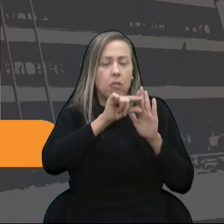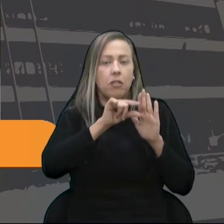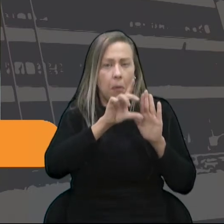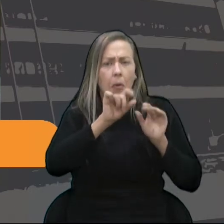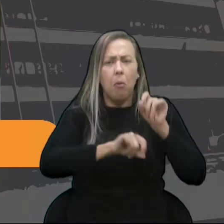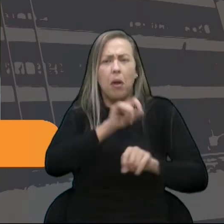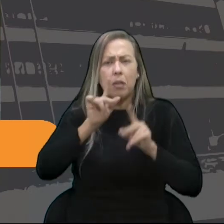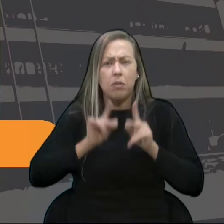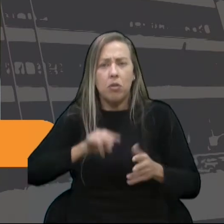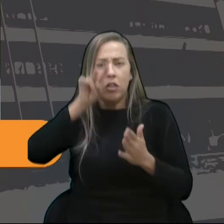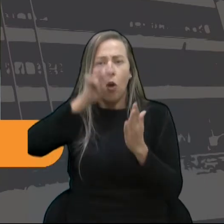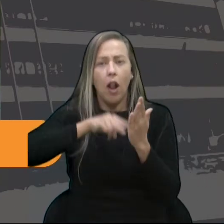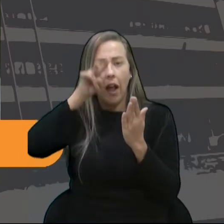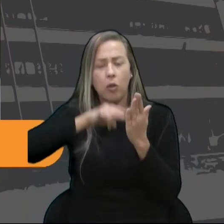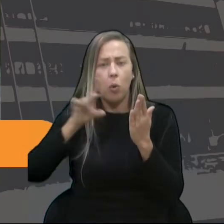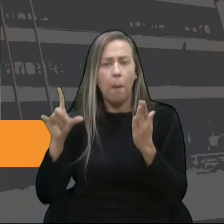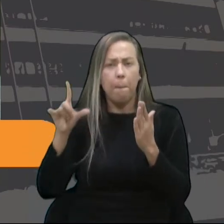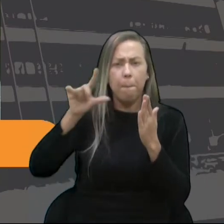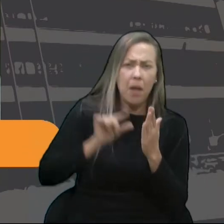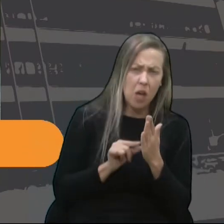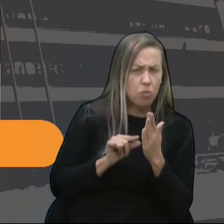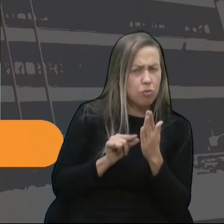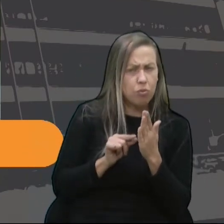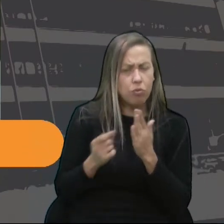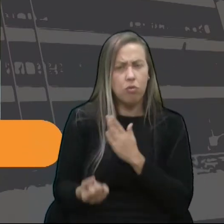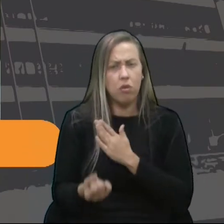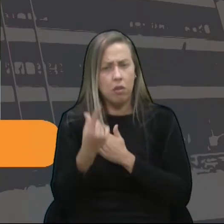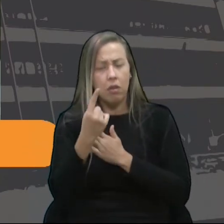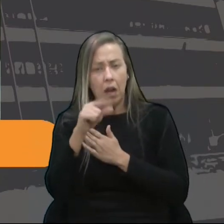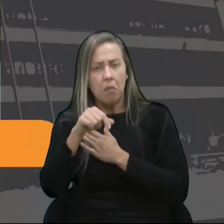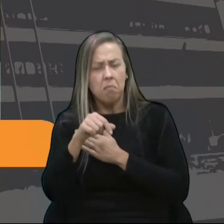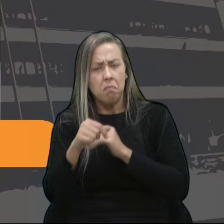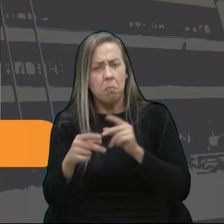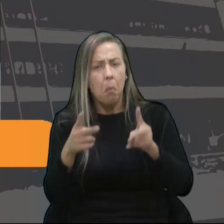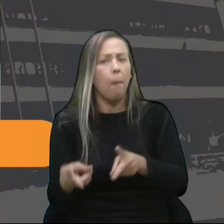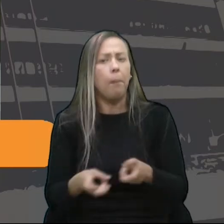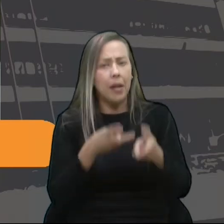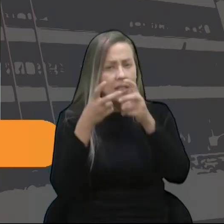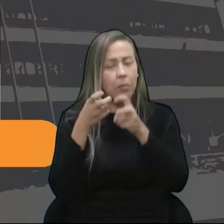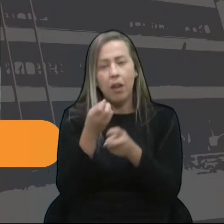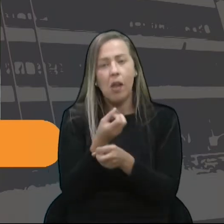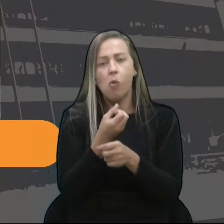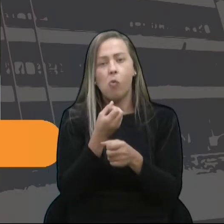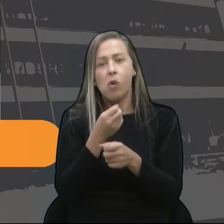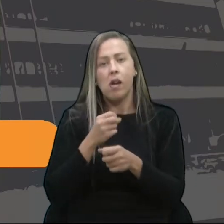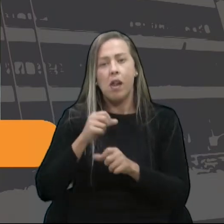as pessoas estão lendo menos, né? Isso parece ser um fato hoje incontestável, né?